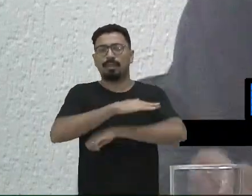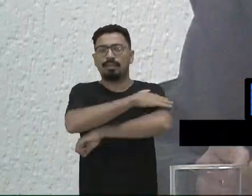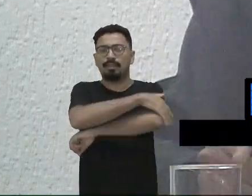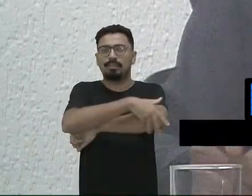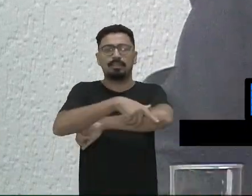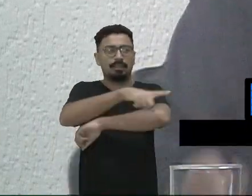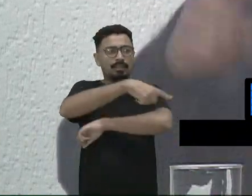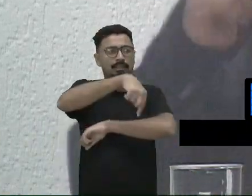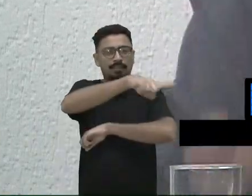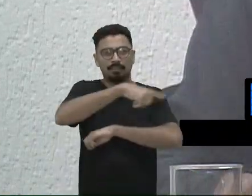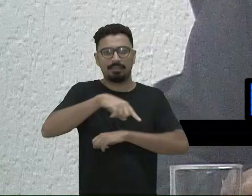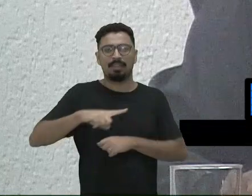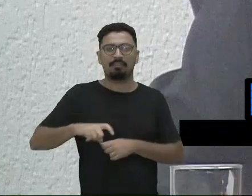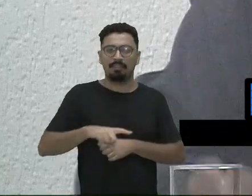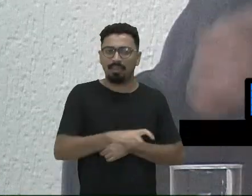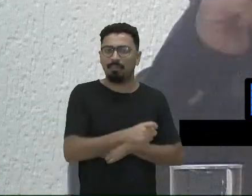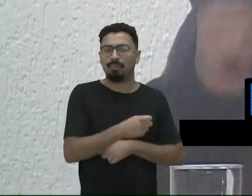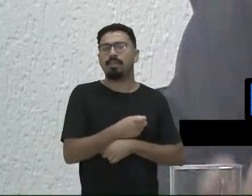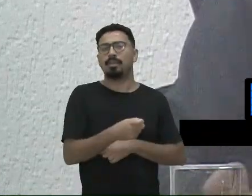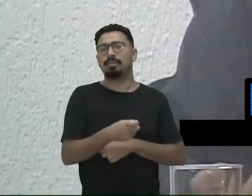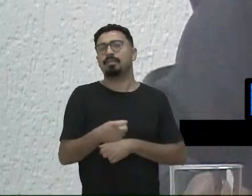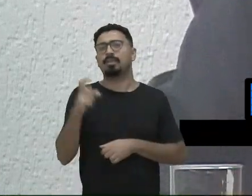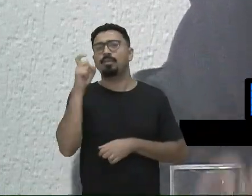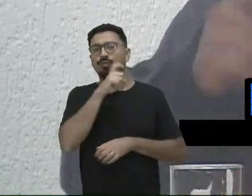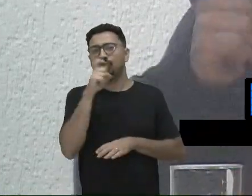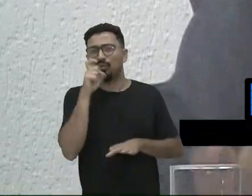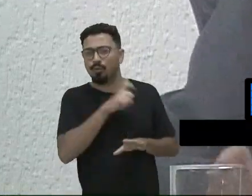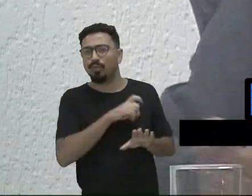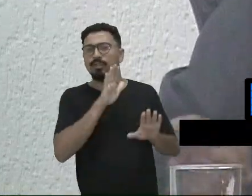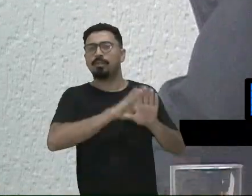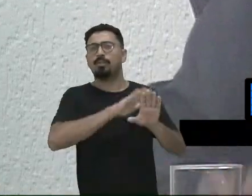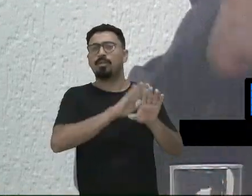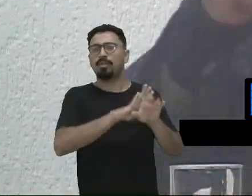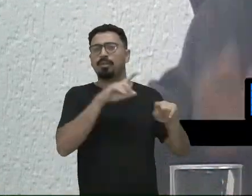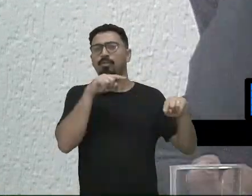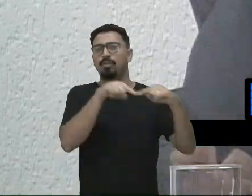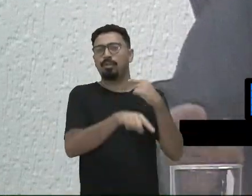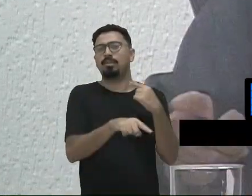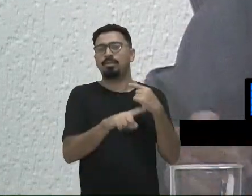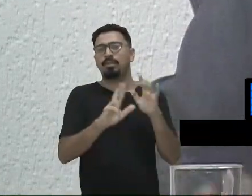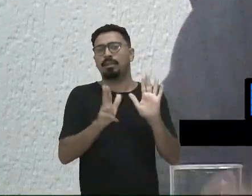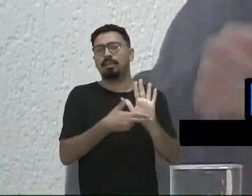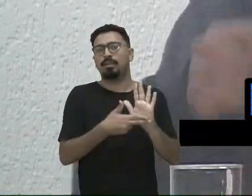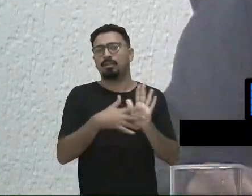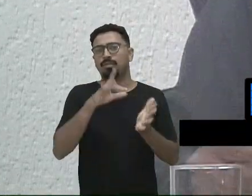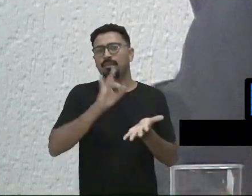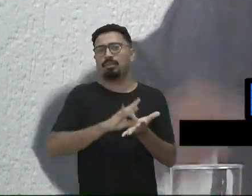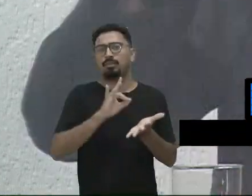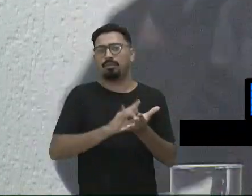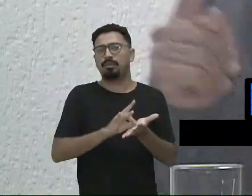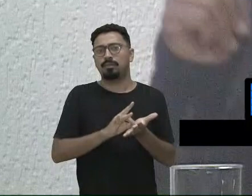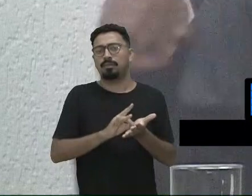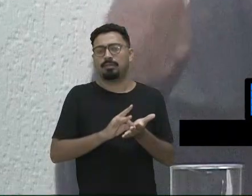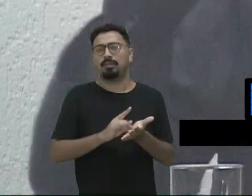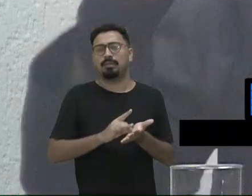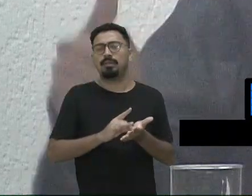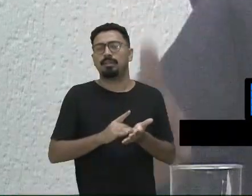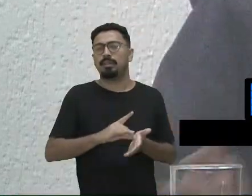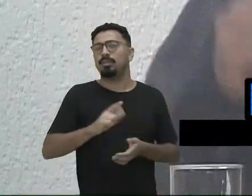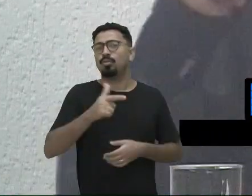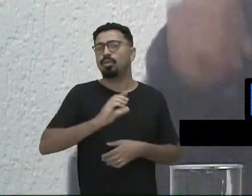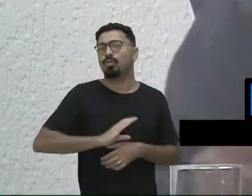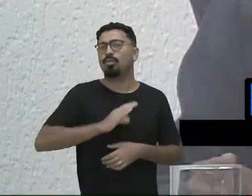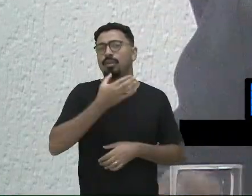são vermes, que são hipócritas, que são mentirosos, que são incoerentes, que não assumem as suas verdades, que são covardes 24 horas por